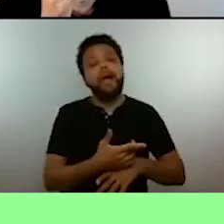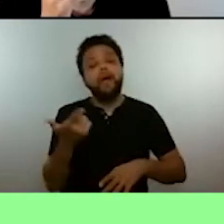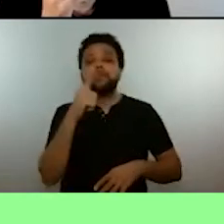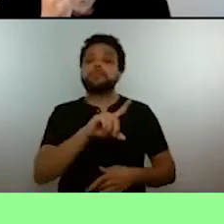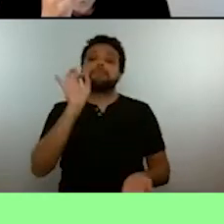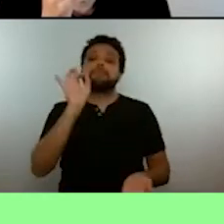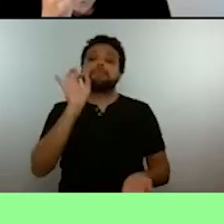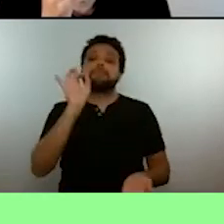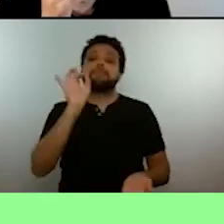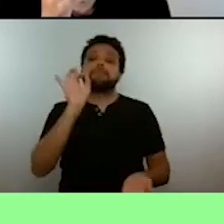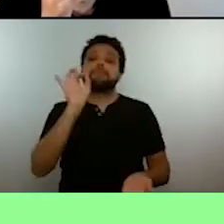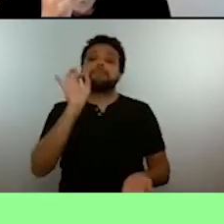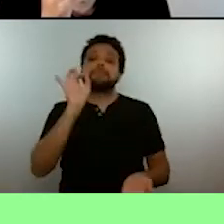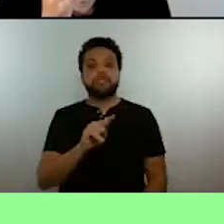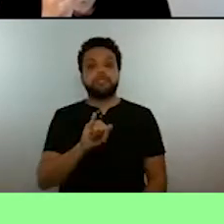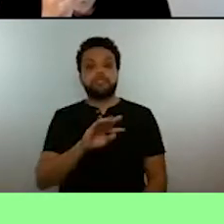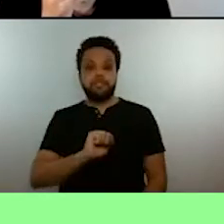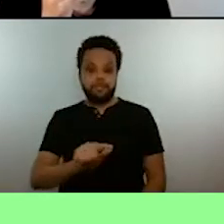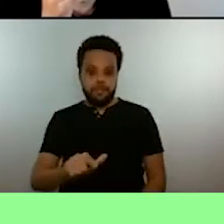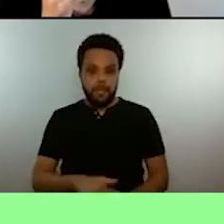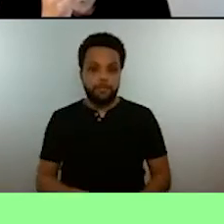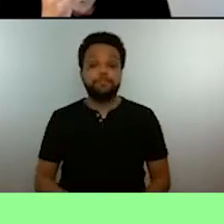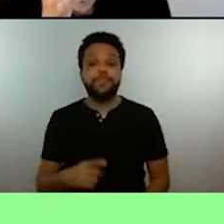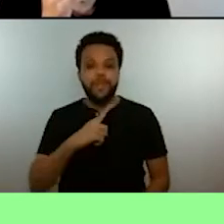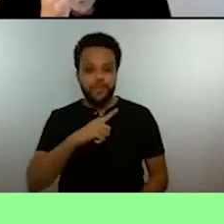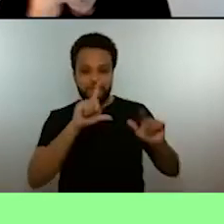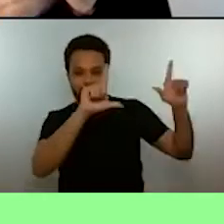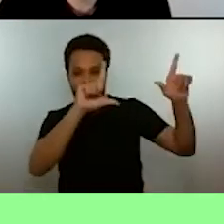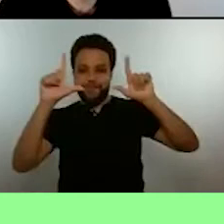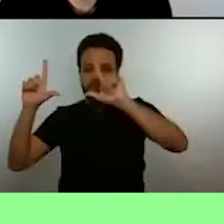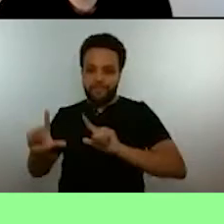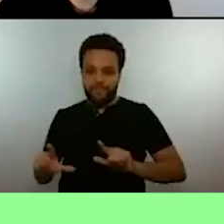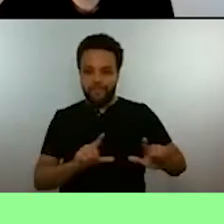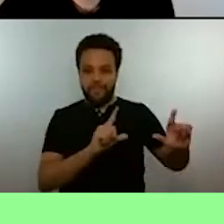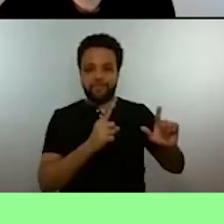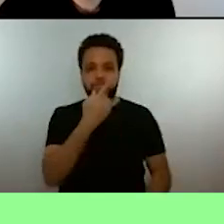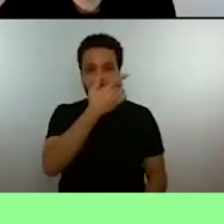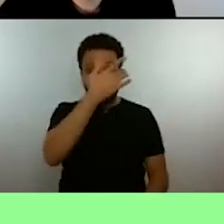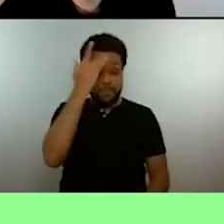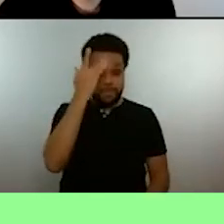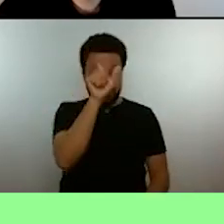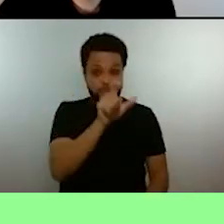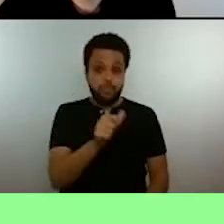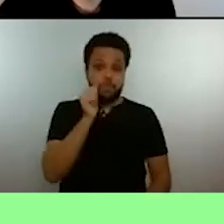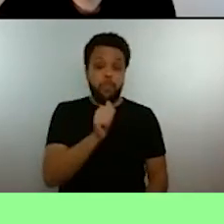dar acesso, né? E aí eu coloquei algumas imagens ali de uma pessoa, uma mulher que